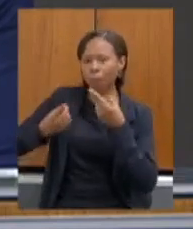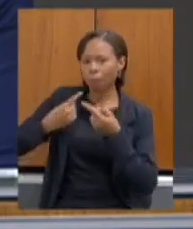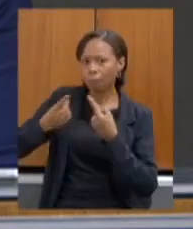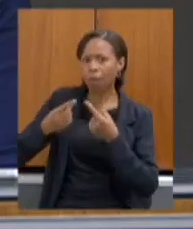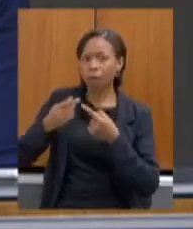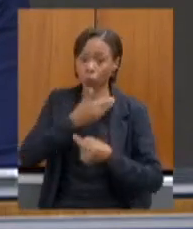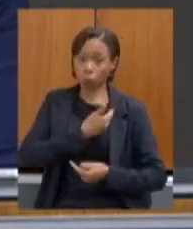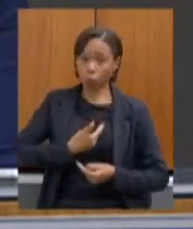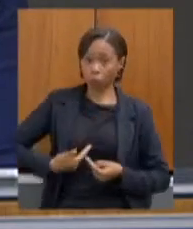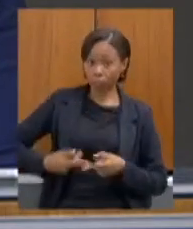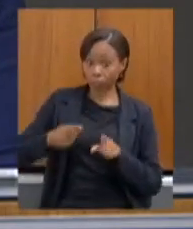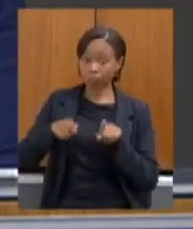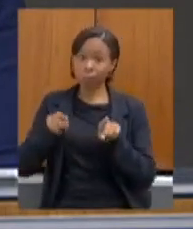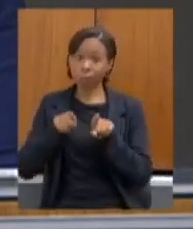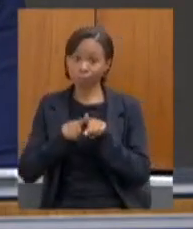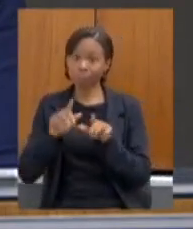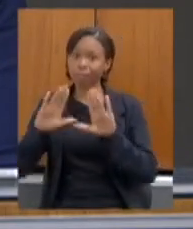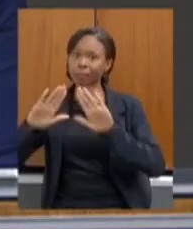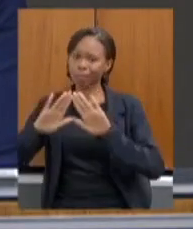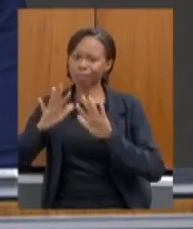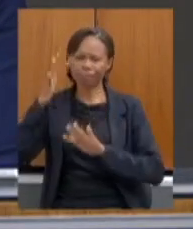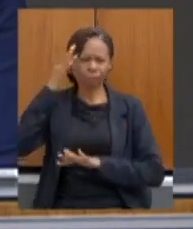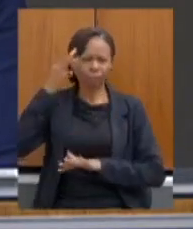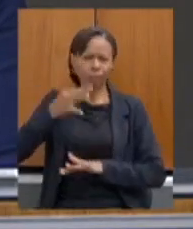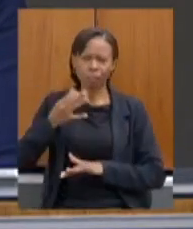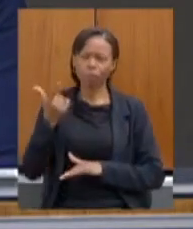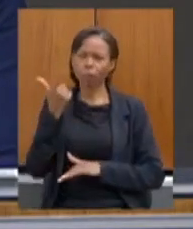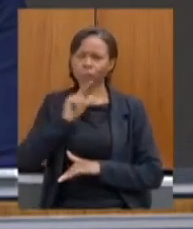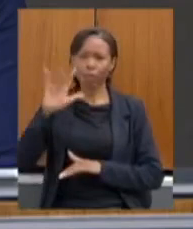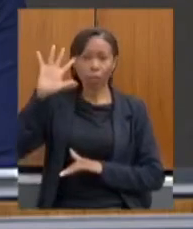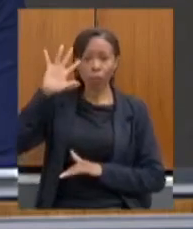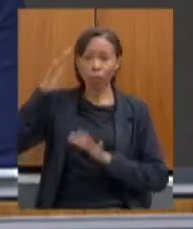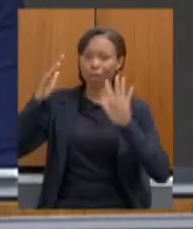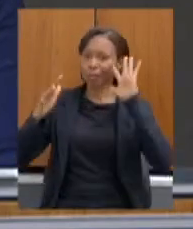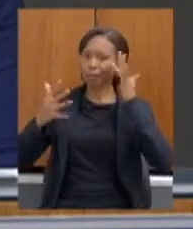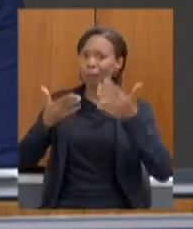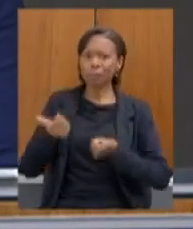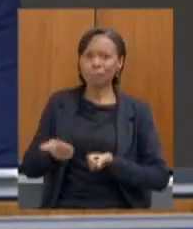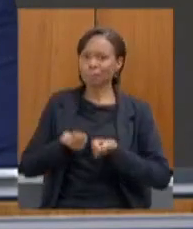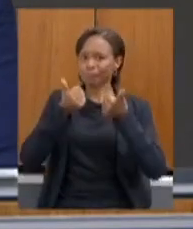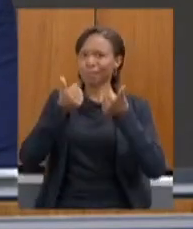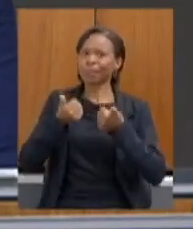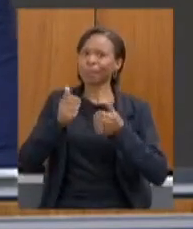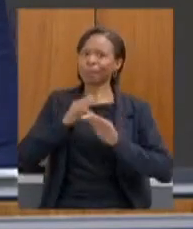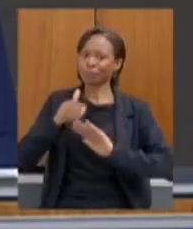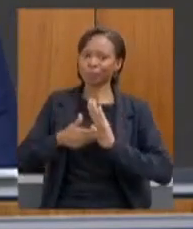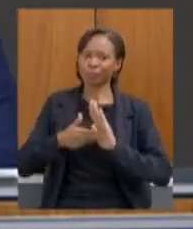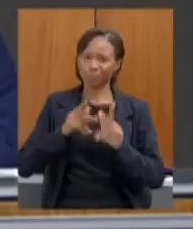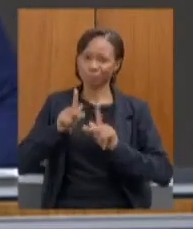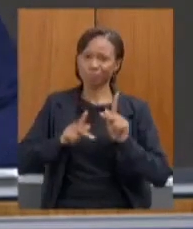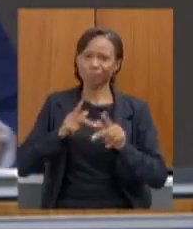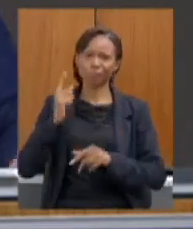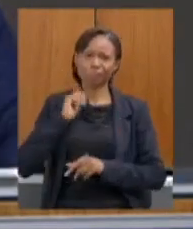Legislativa, com certeza vamos alcançar melhores resultados e uma vida mais digna para todos os mineiros. Muito obrigado.